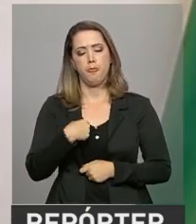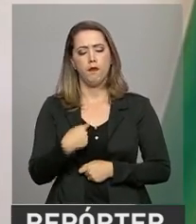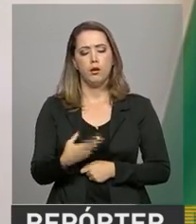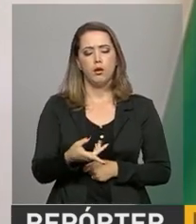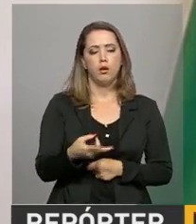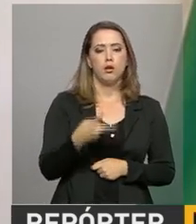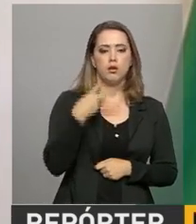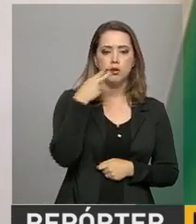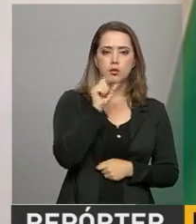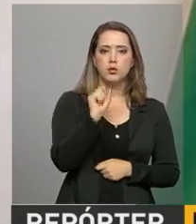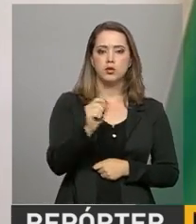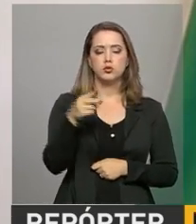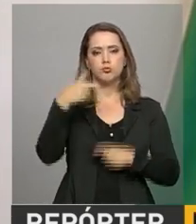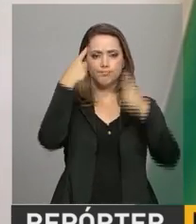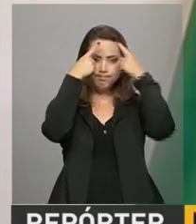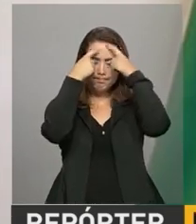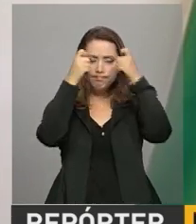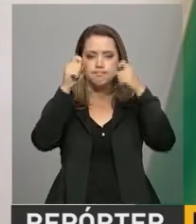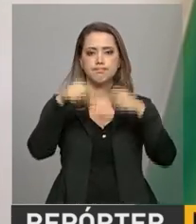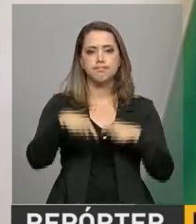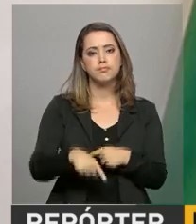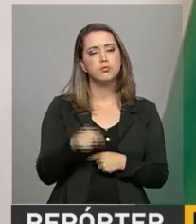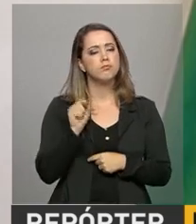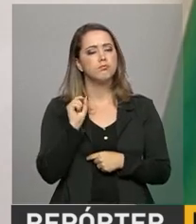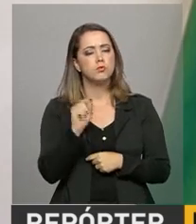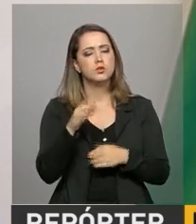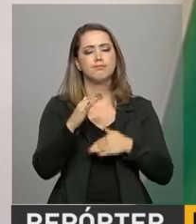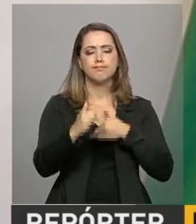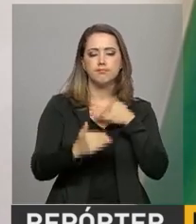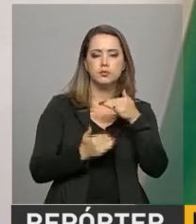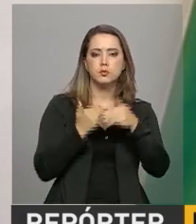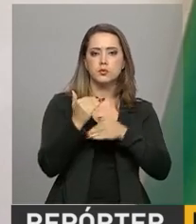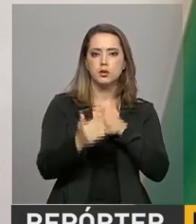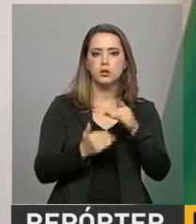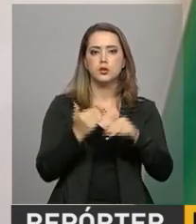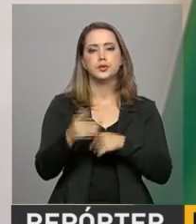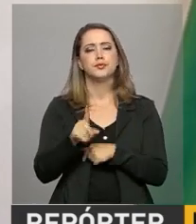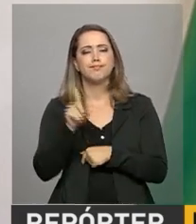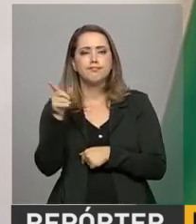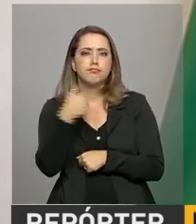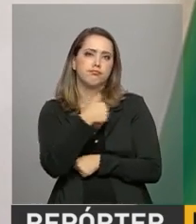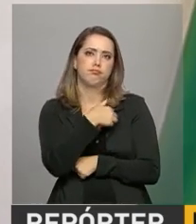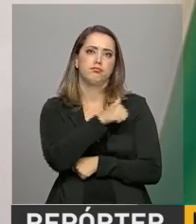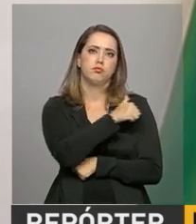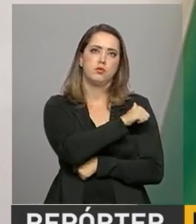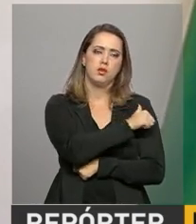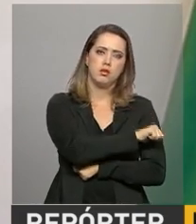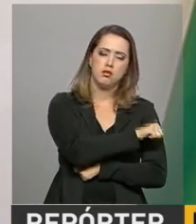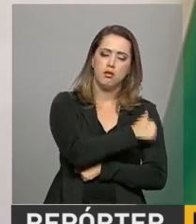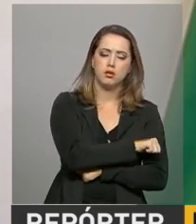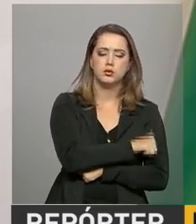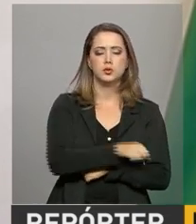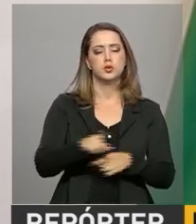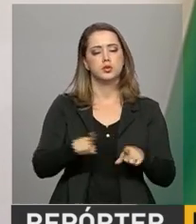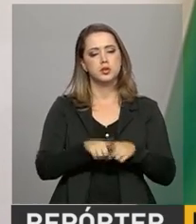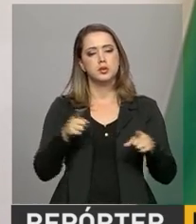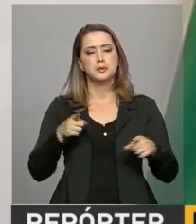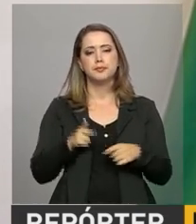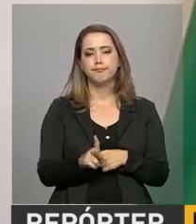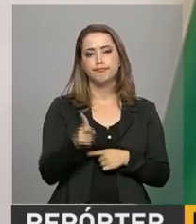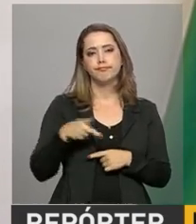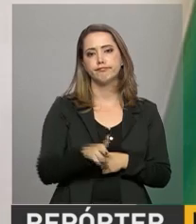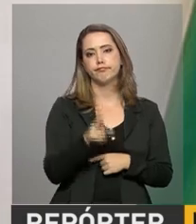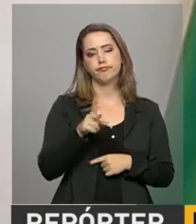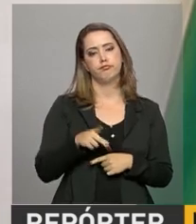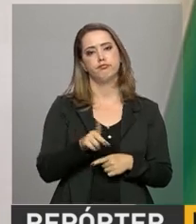violência, especialmente aquela que tem se dado ao longo do tempo, porque deu-se uma no Rio de Janeiro, mas o fato é que é uma violência permanente em relação à